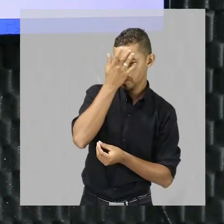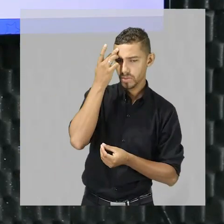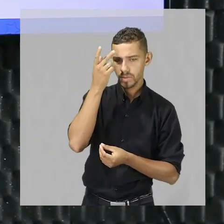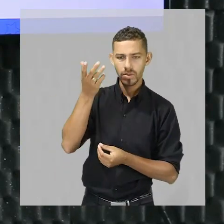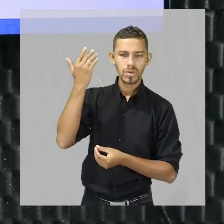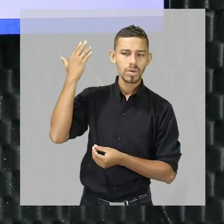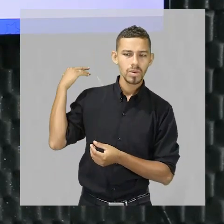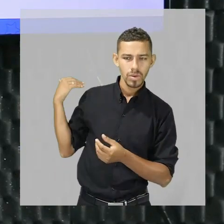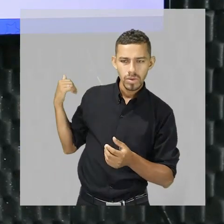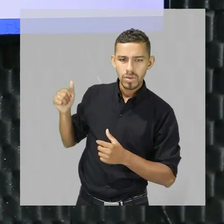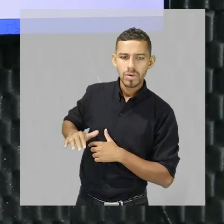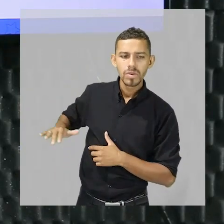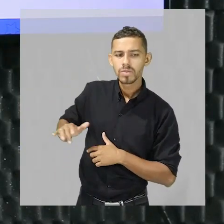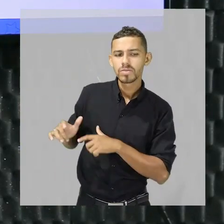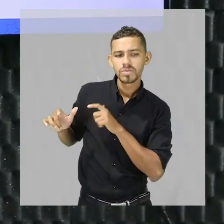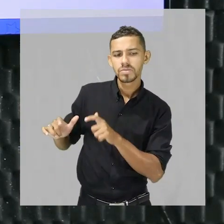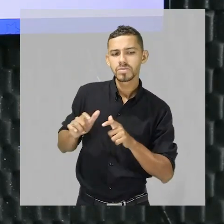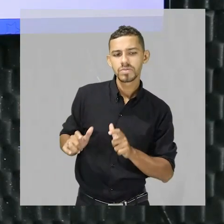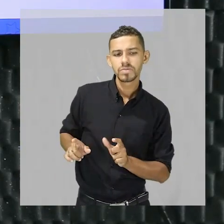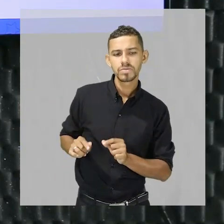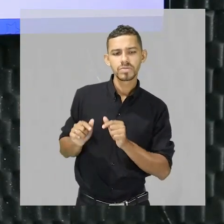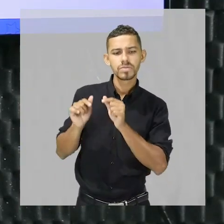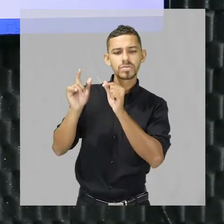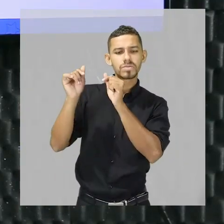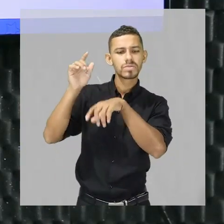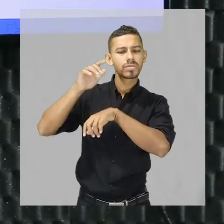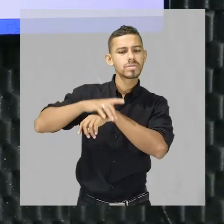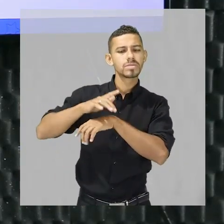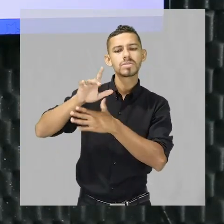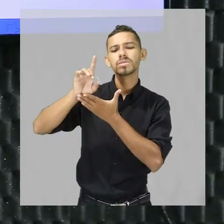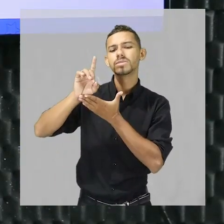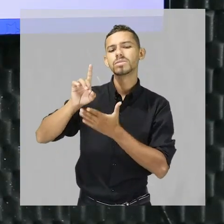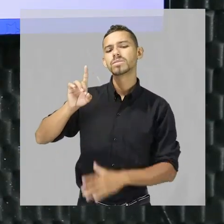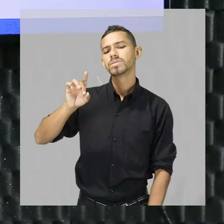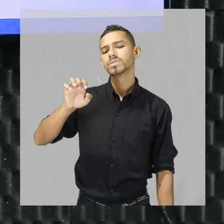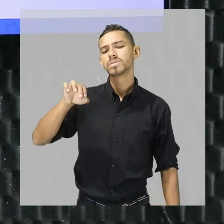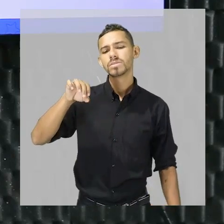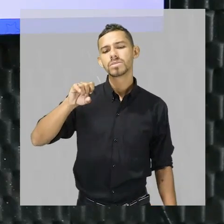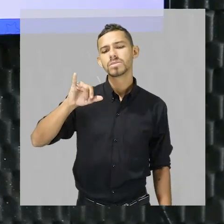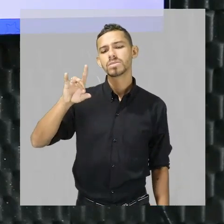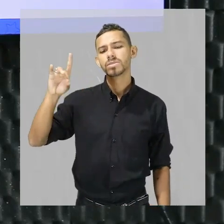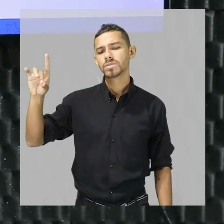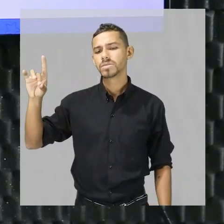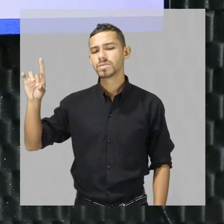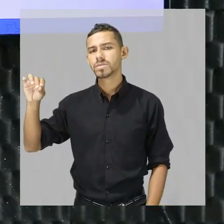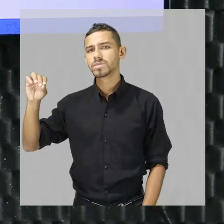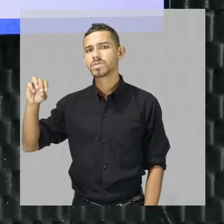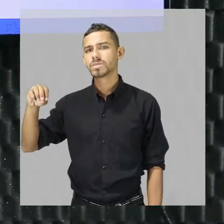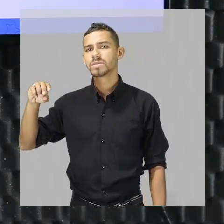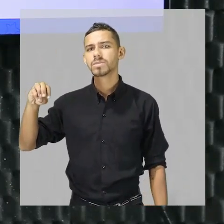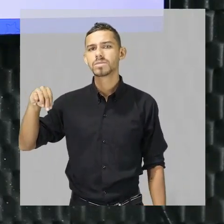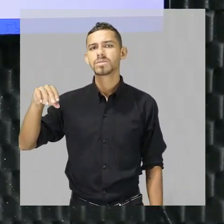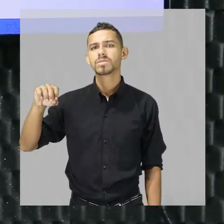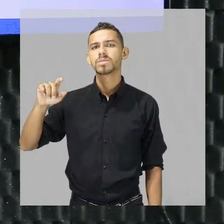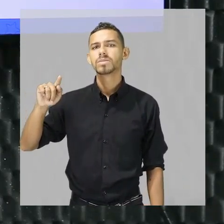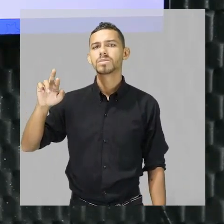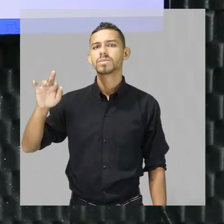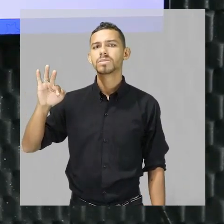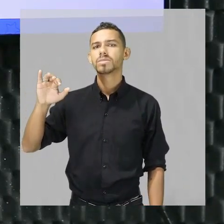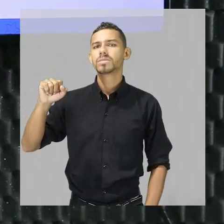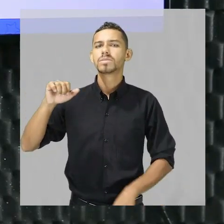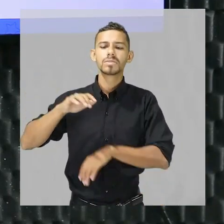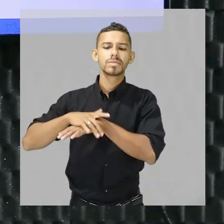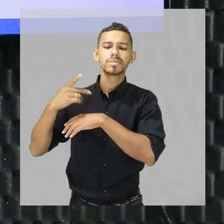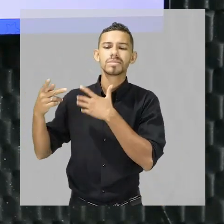tempos concebiam seu espaço financeiro e a densidade demográfica. Questões de densidade demográfica, galera, vão estar mais